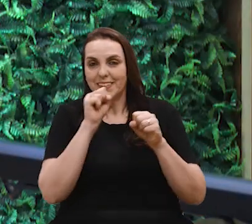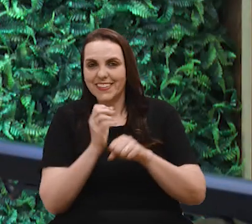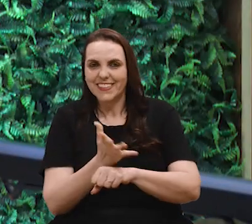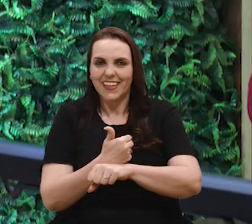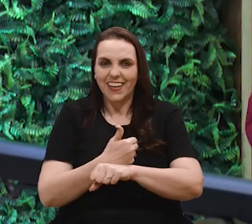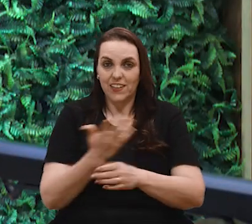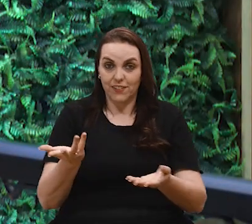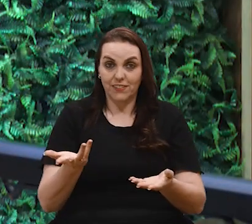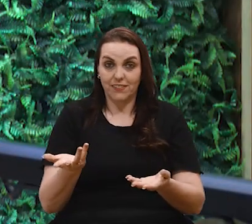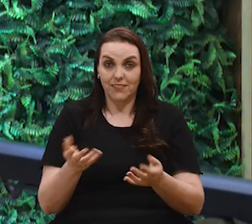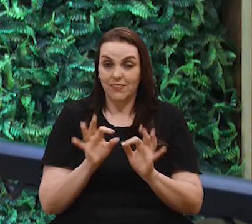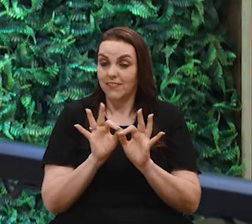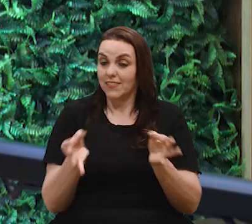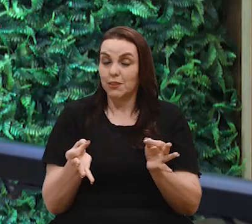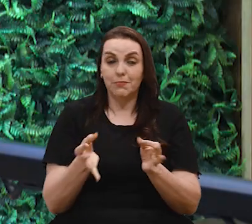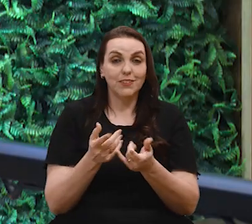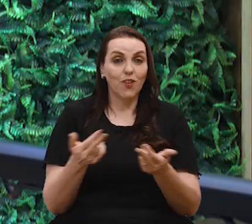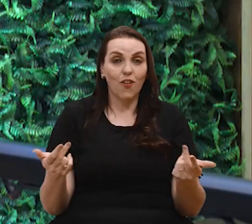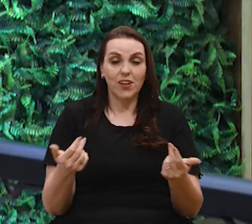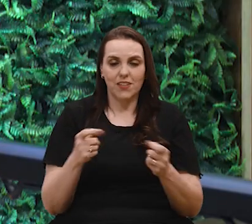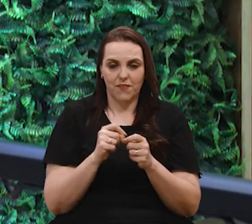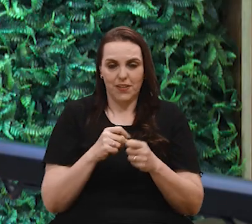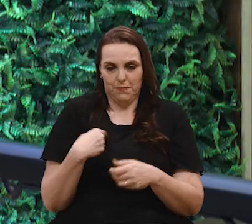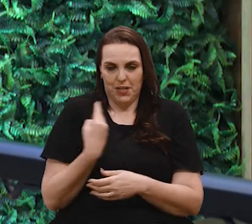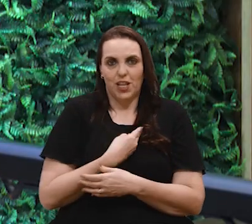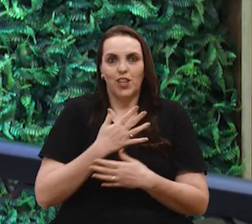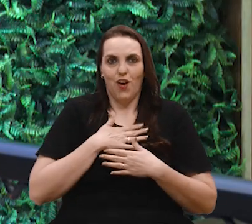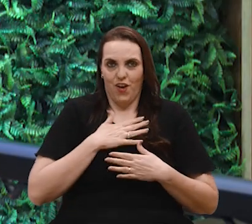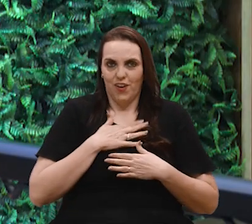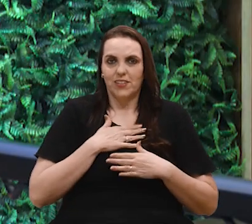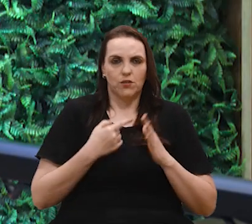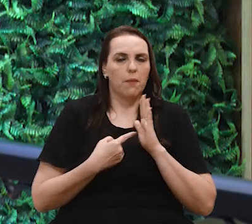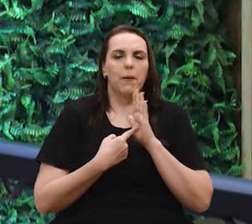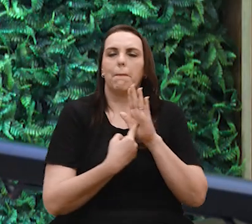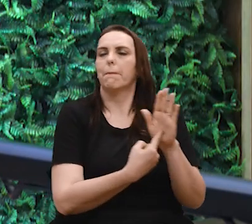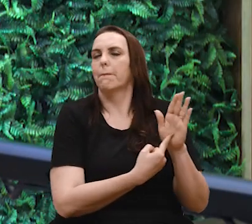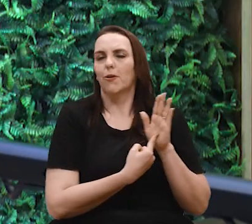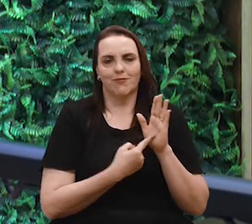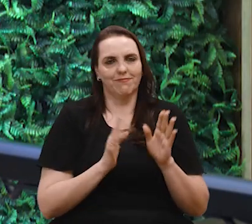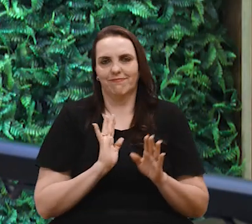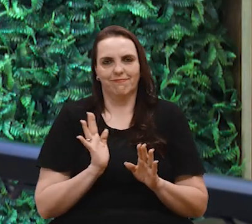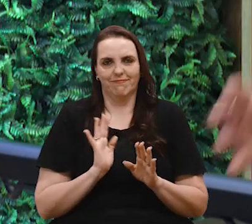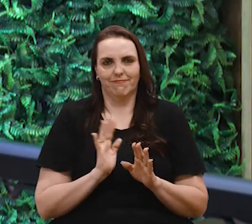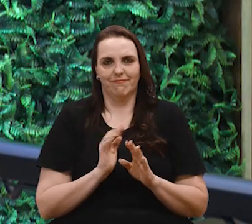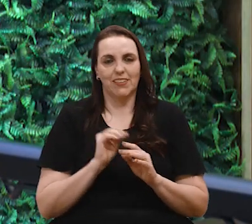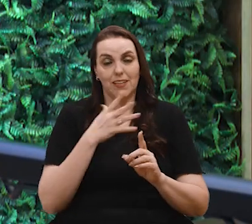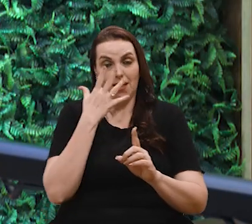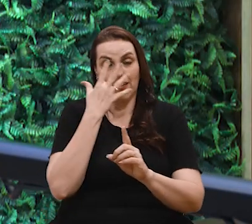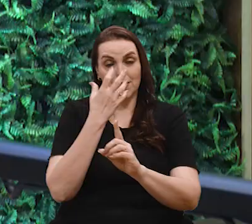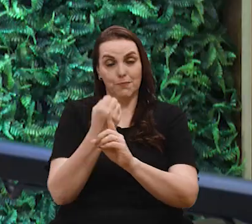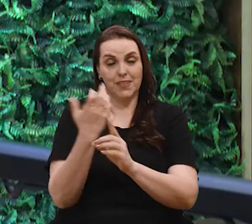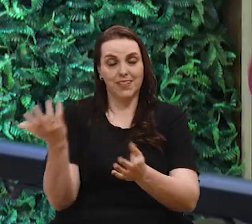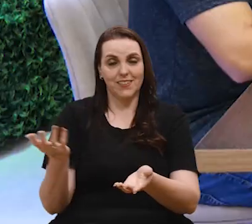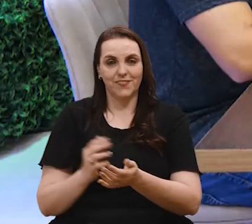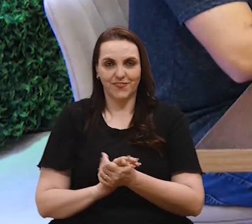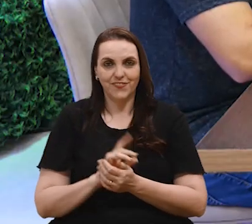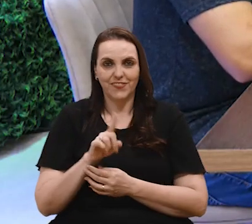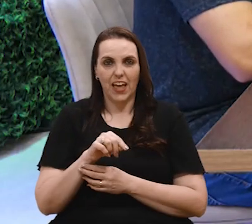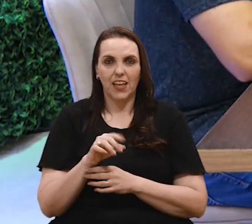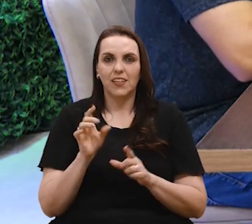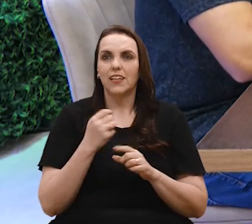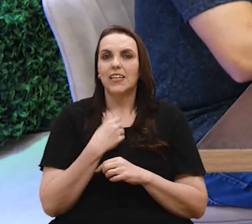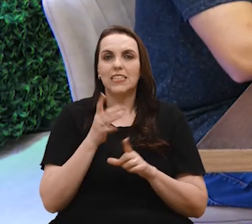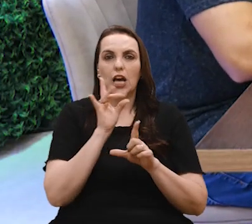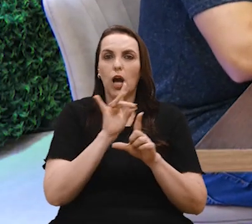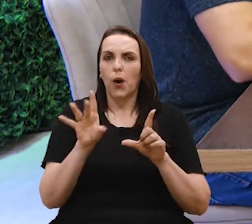pode ser, né? Fazendo coisas simples que a gente faz pra gente, né? Não tá fazendo pra mostrar pra ninguém, mas o quanto de alguma maneira inspira, É né? o famoso postar, né?